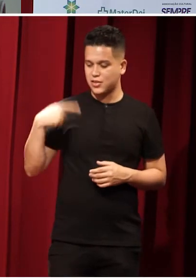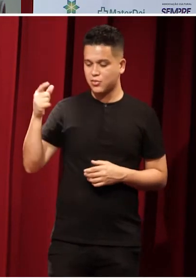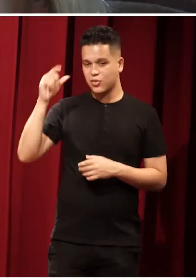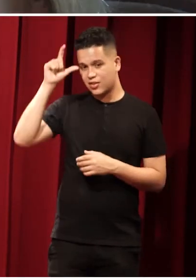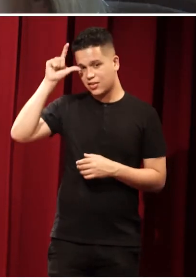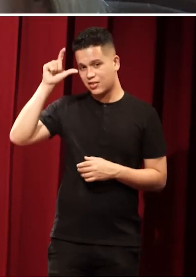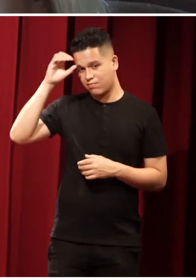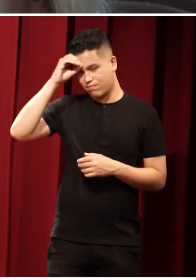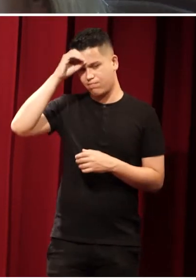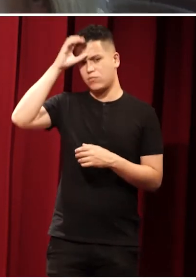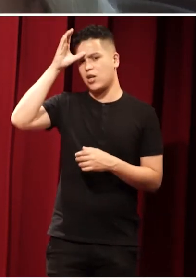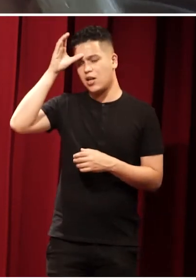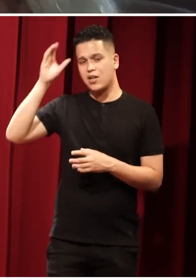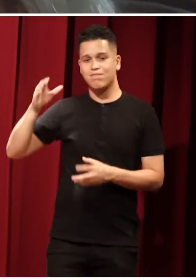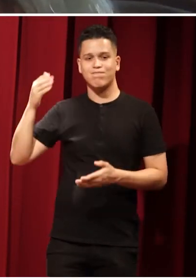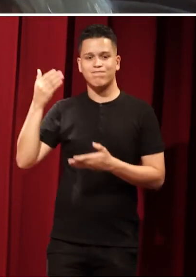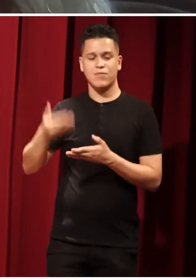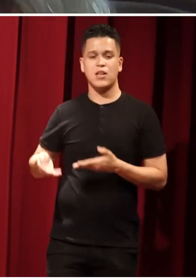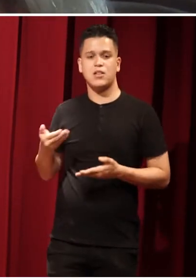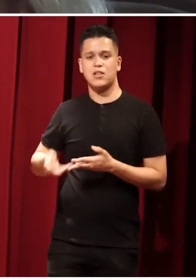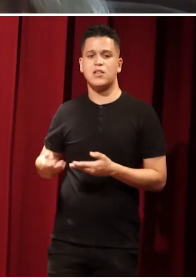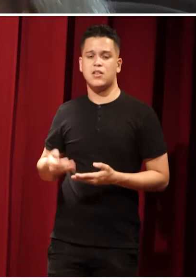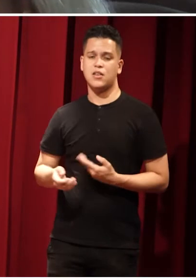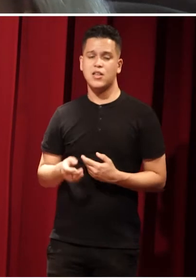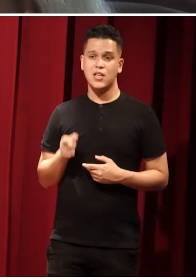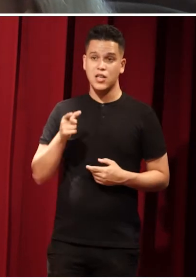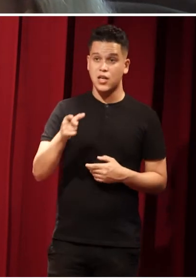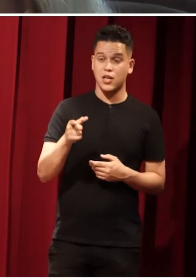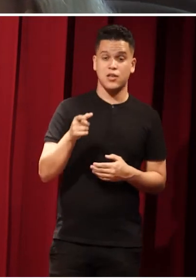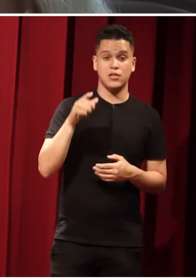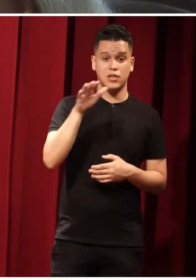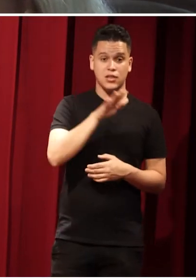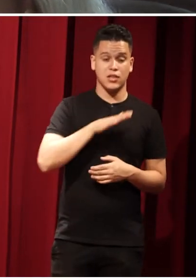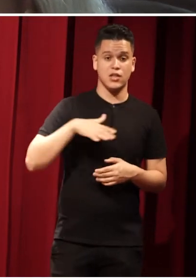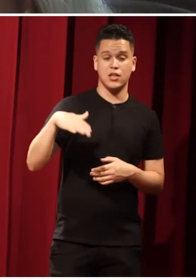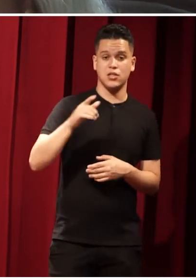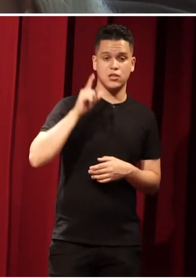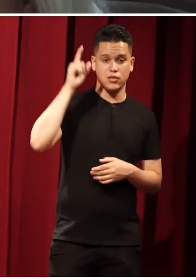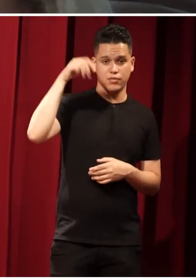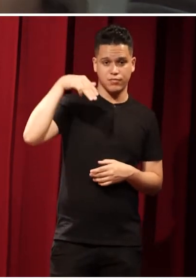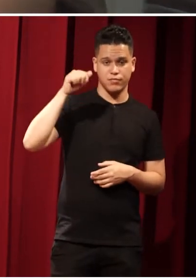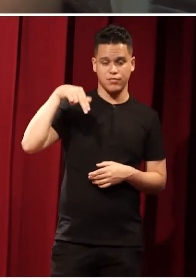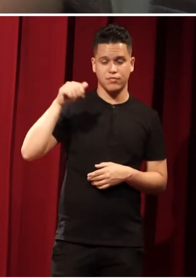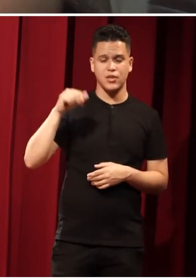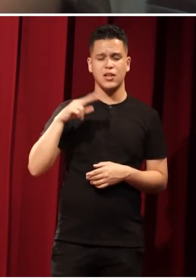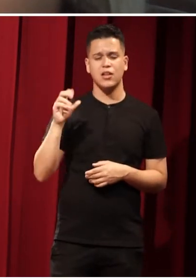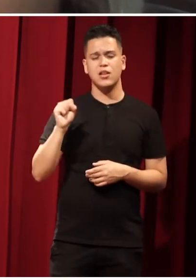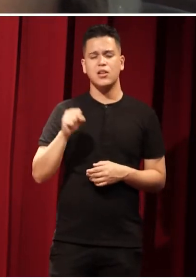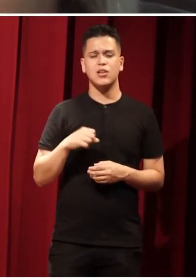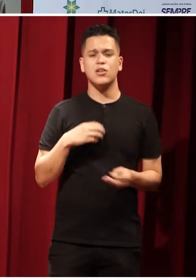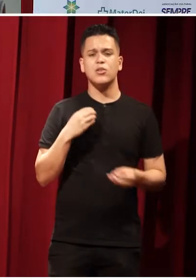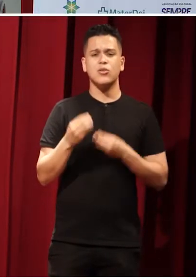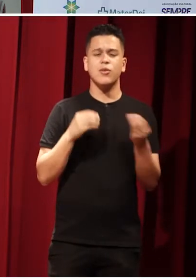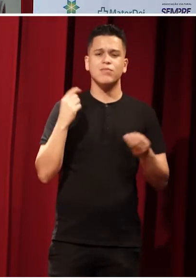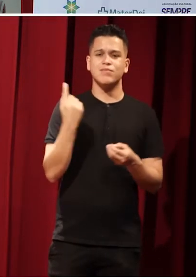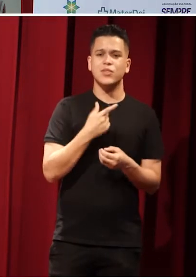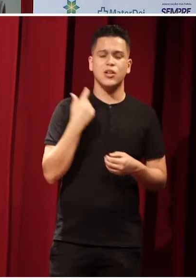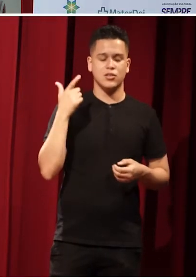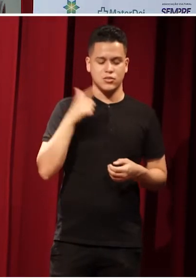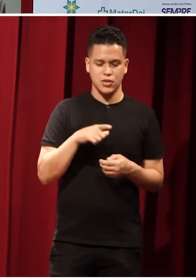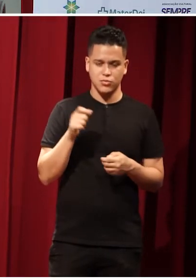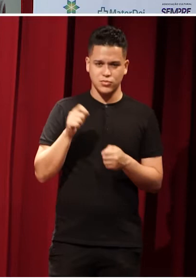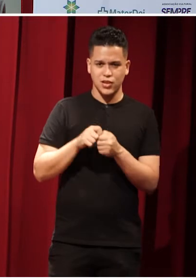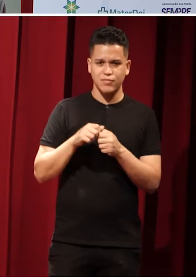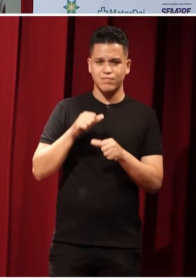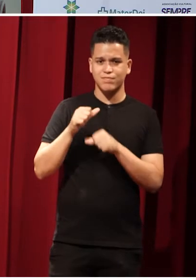e nesse sentido a Zona Franca de Manaus pode ter um papel estratégico. A plateia observa. Como é que a gente faz da Zona Franca de Manaus